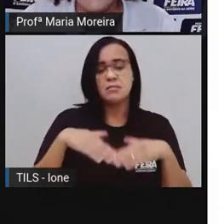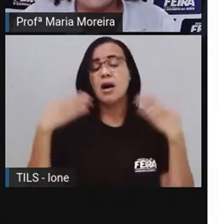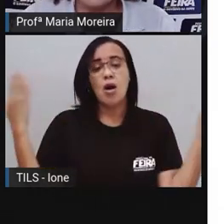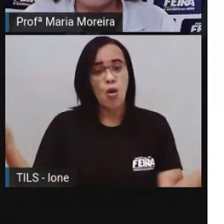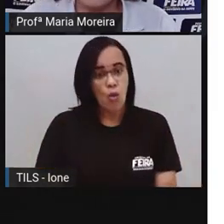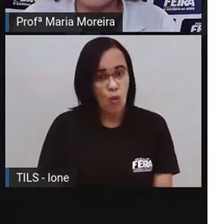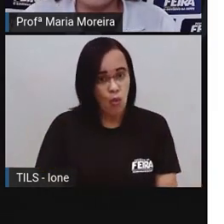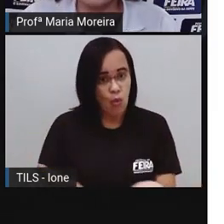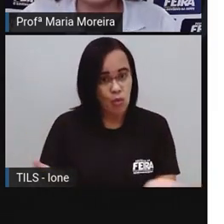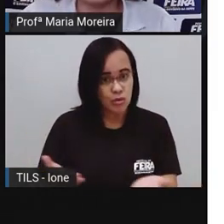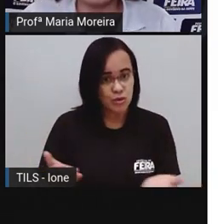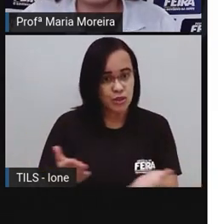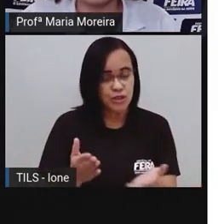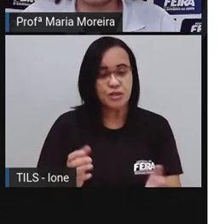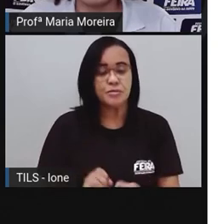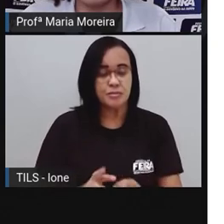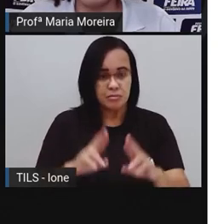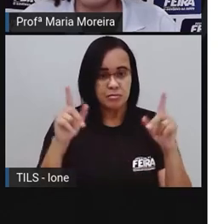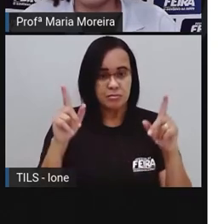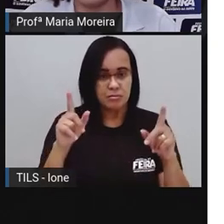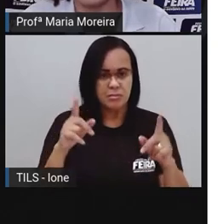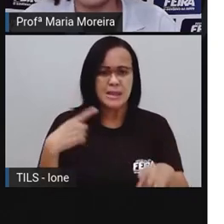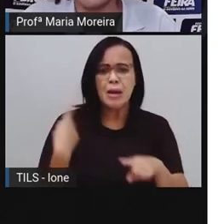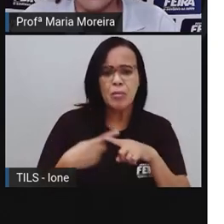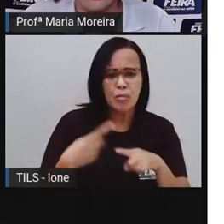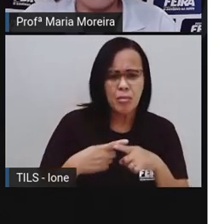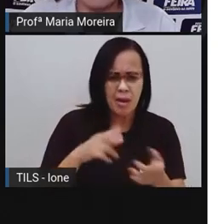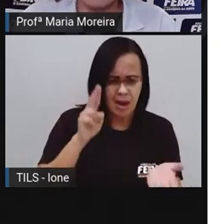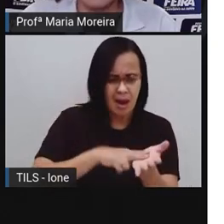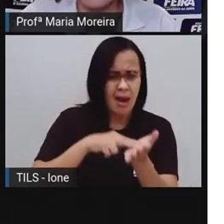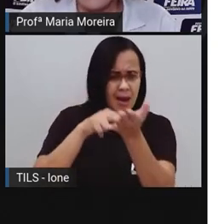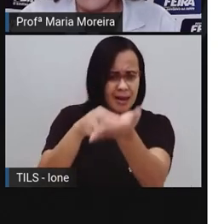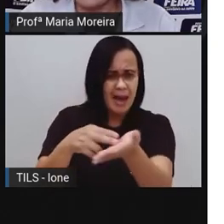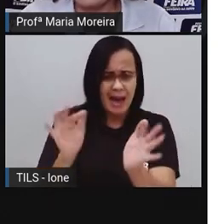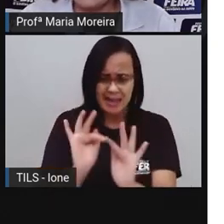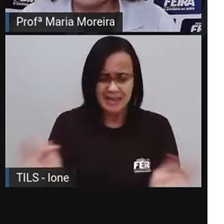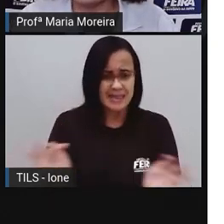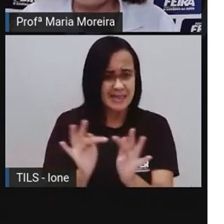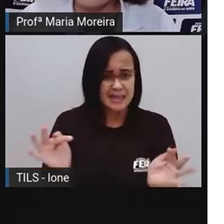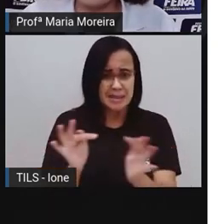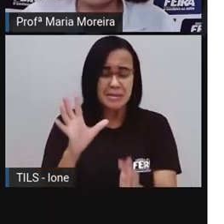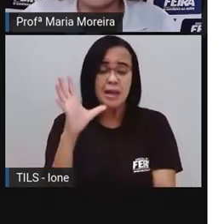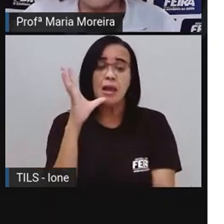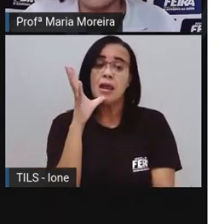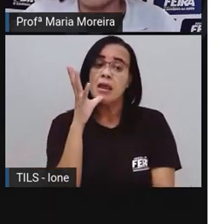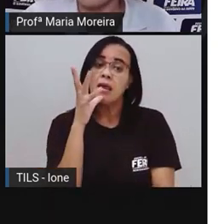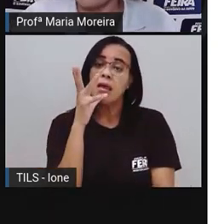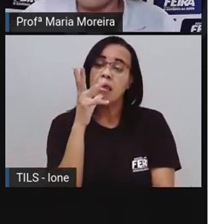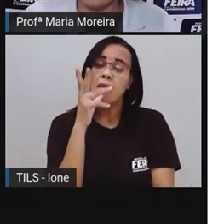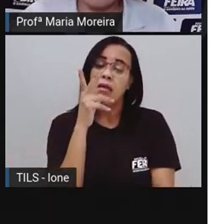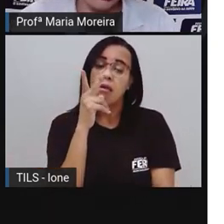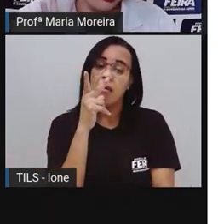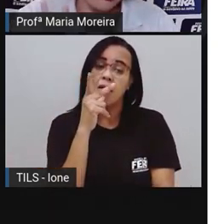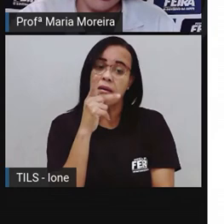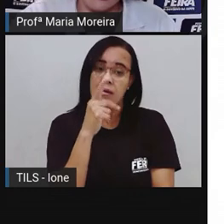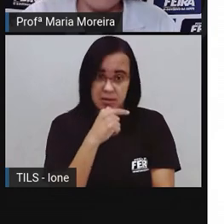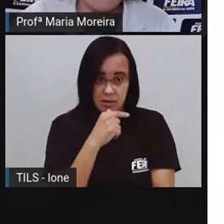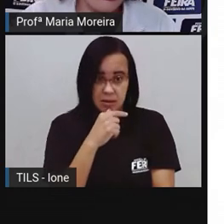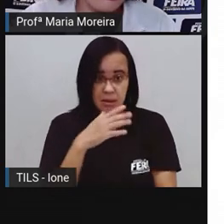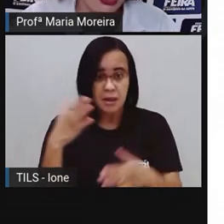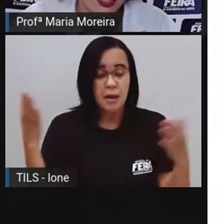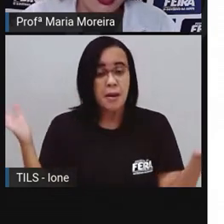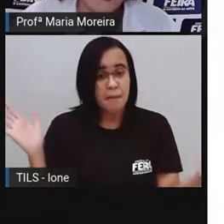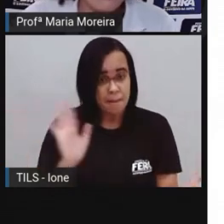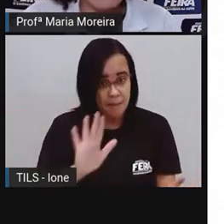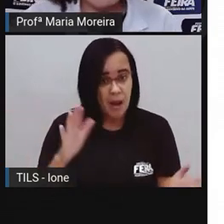uma carta comum demorava muito para chegar. Ainda se mandam telegramas. E hoje, isso aí é